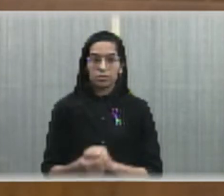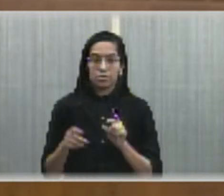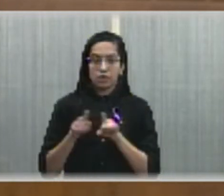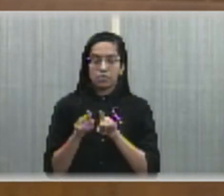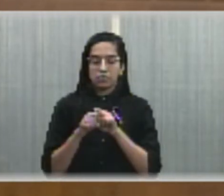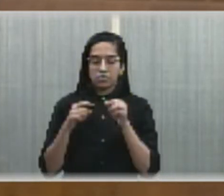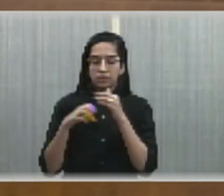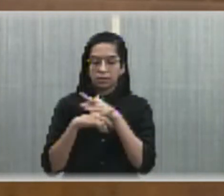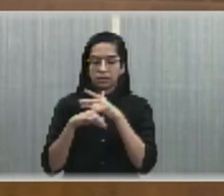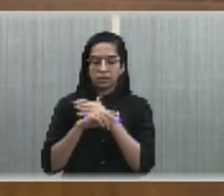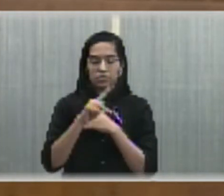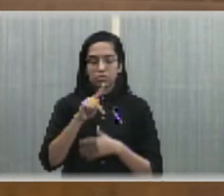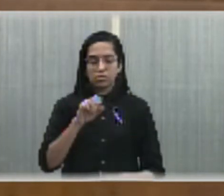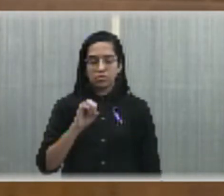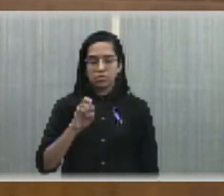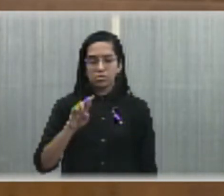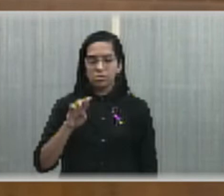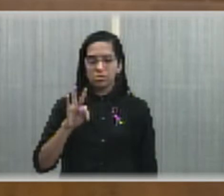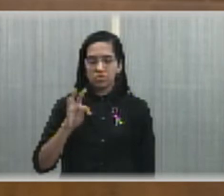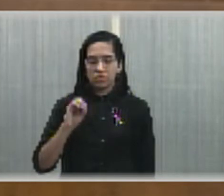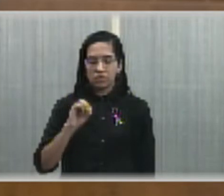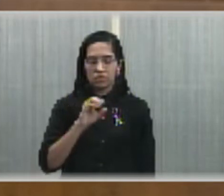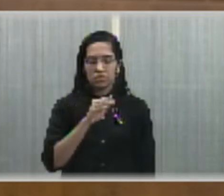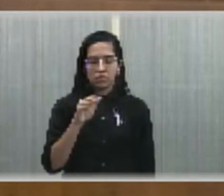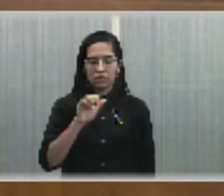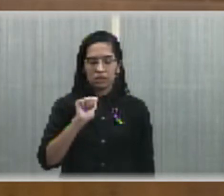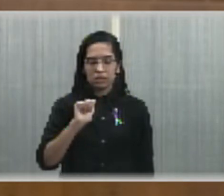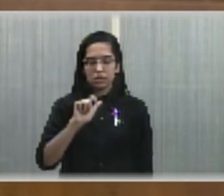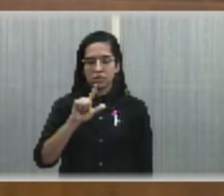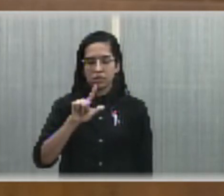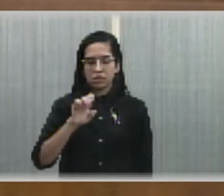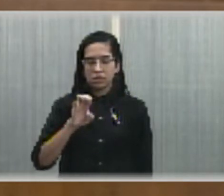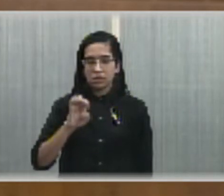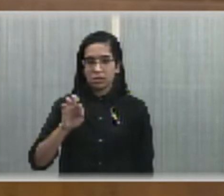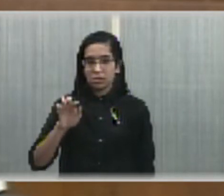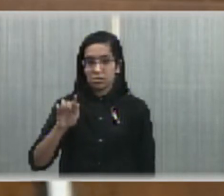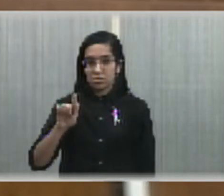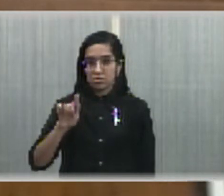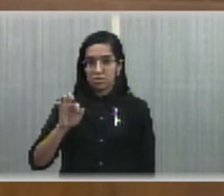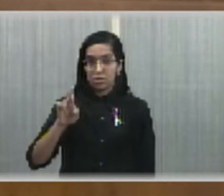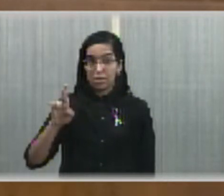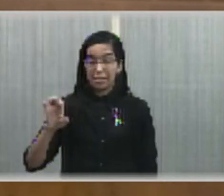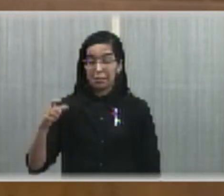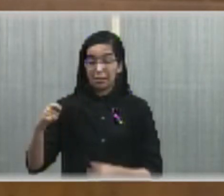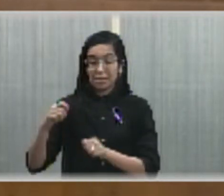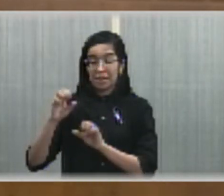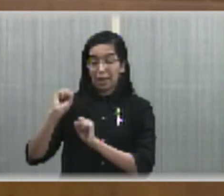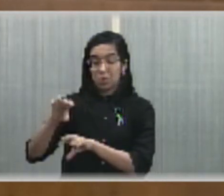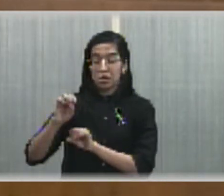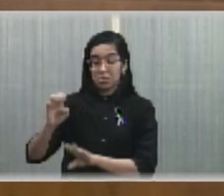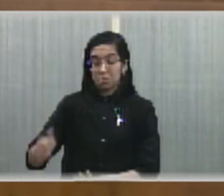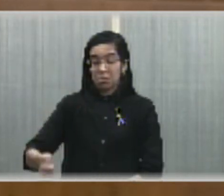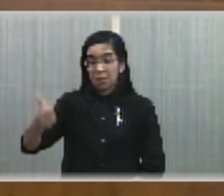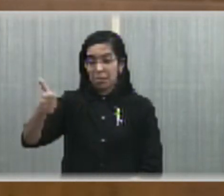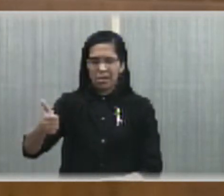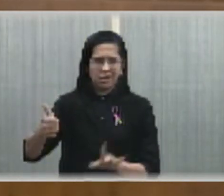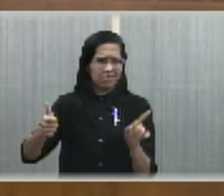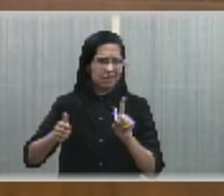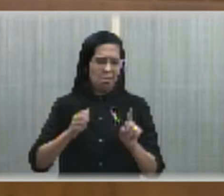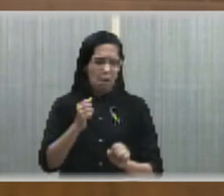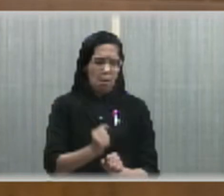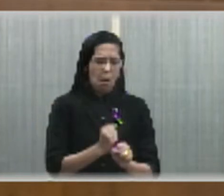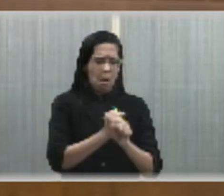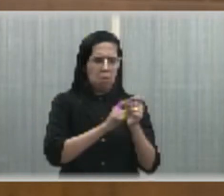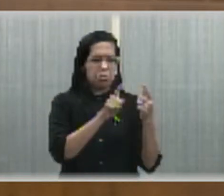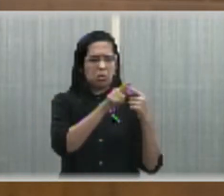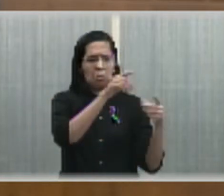que chegasse logo essa empresa, porque a educação tem que ser prioridade, senhor presidente. Não é só asfaltamento, obra